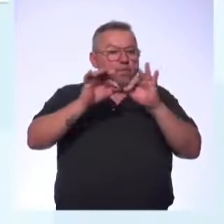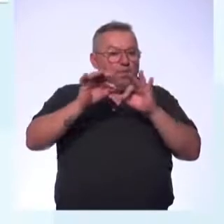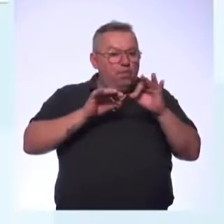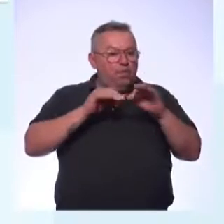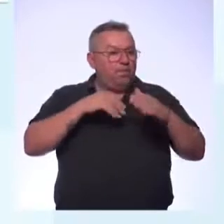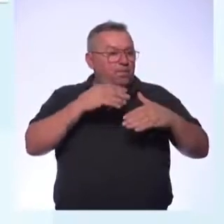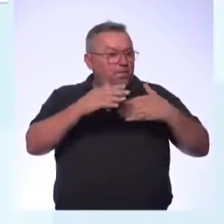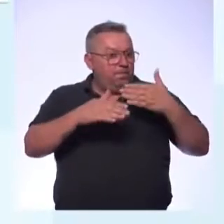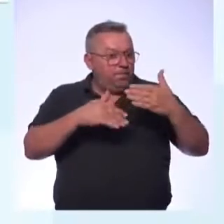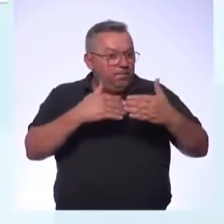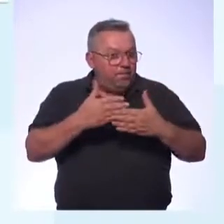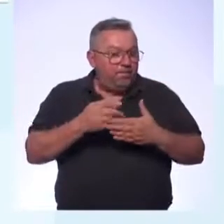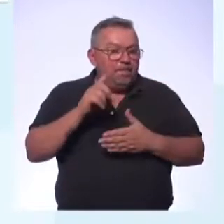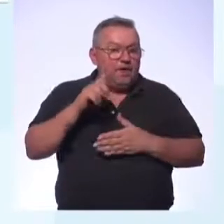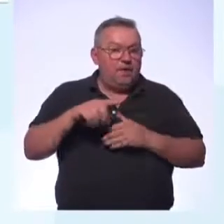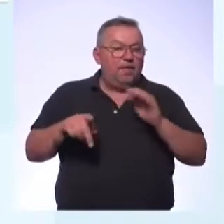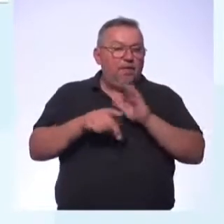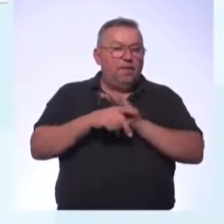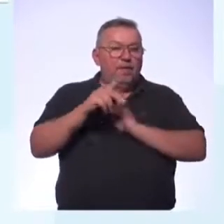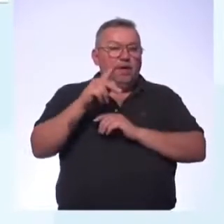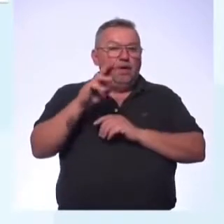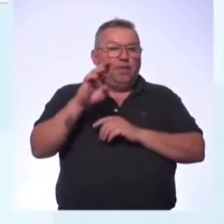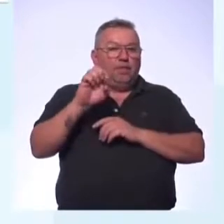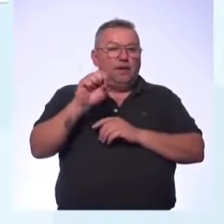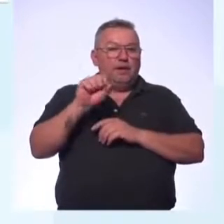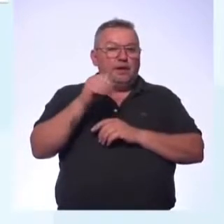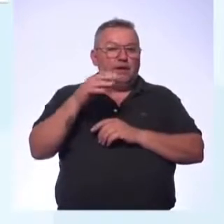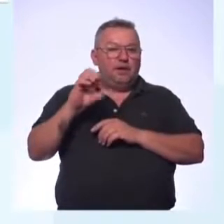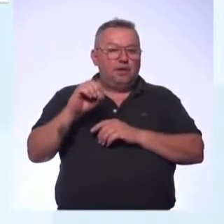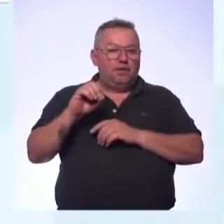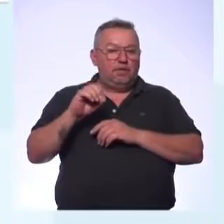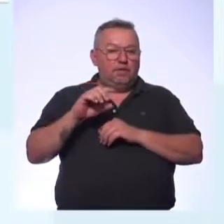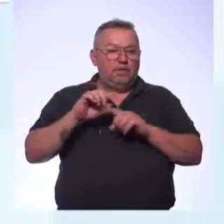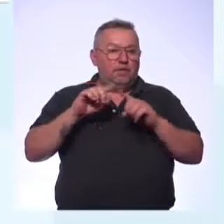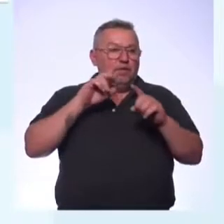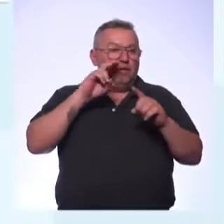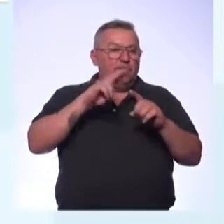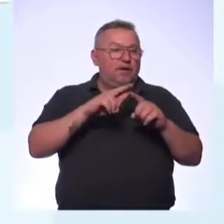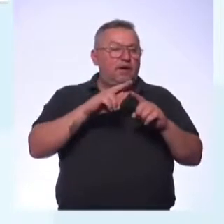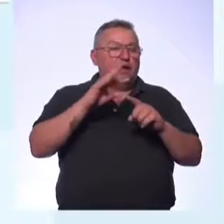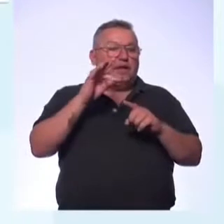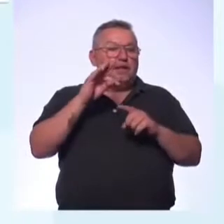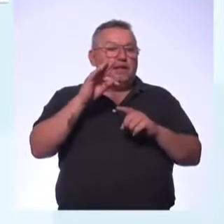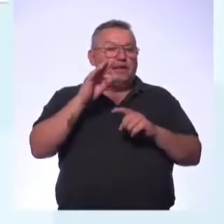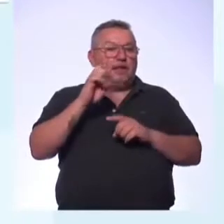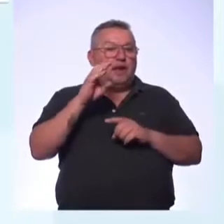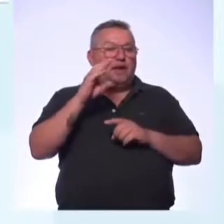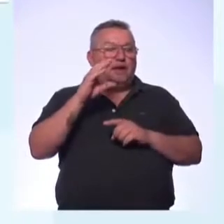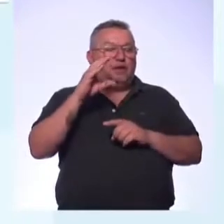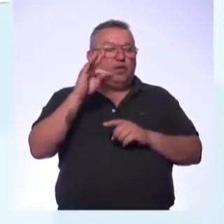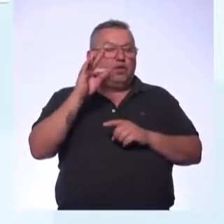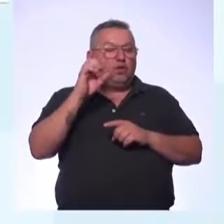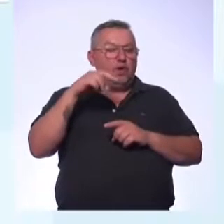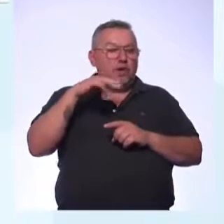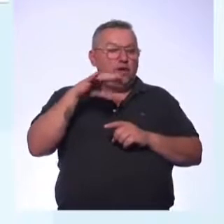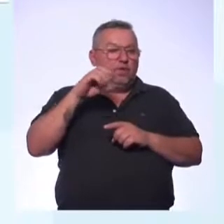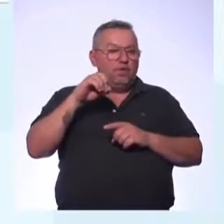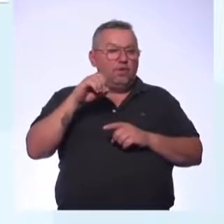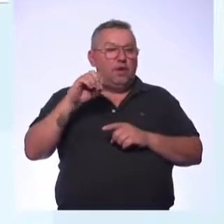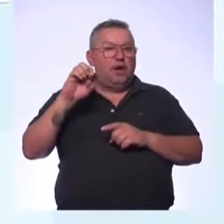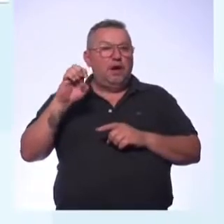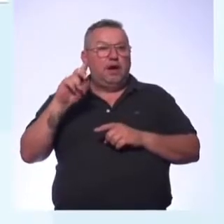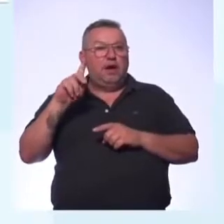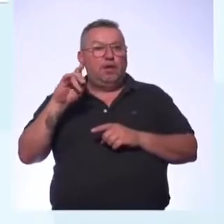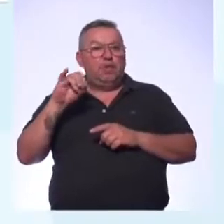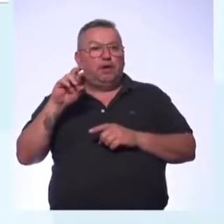é um processo de pressão. Tá? Então, quando a gente fala a questão do tectonismo através da epirogênese, ela tem